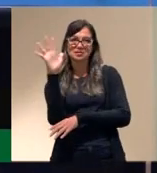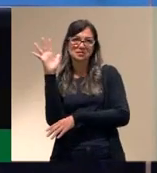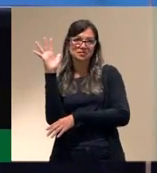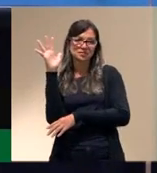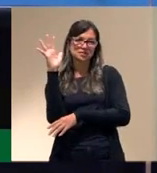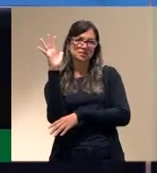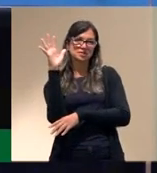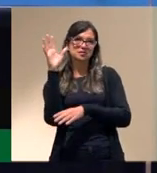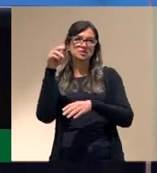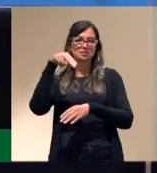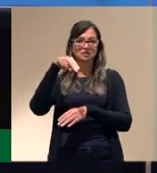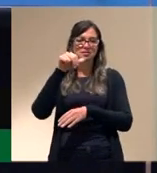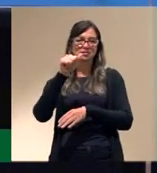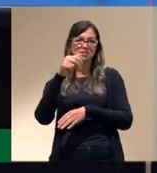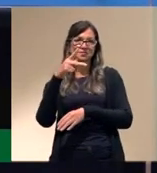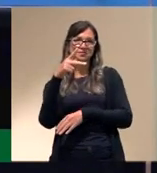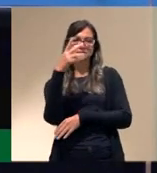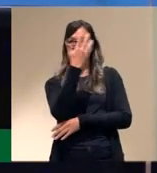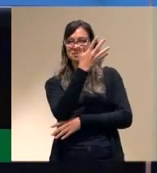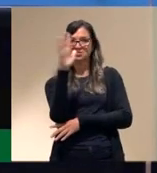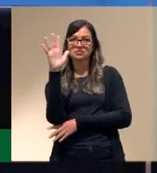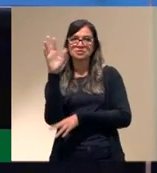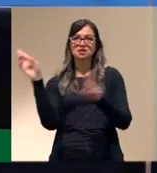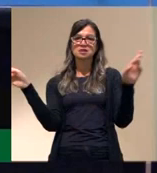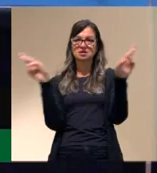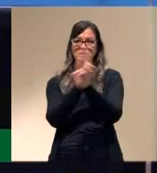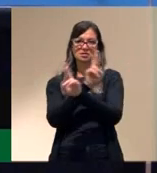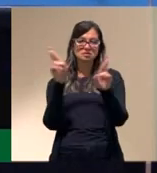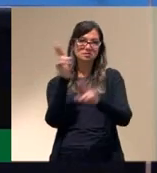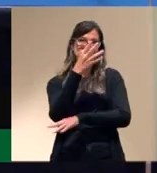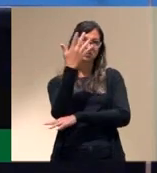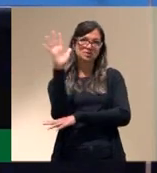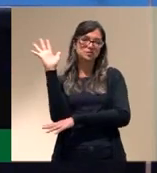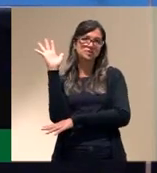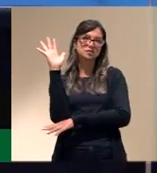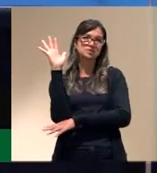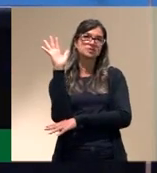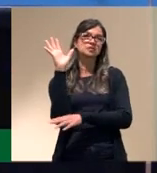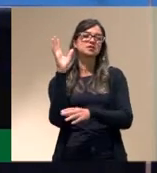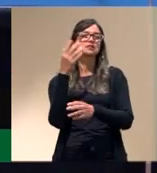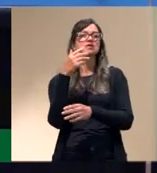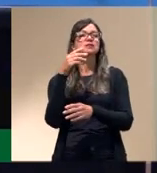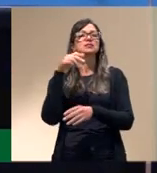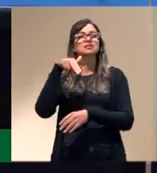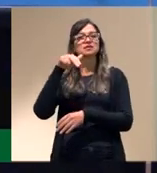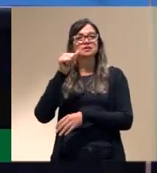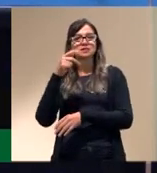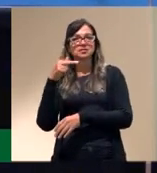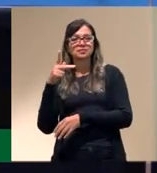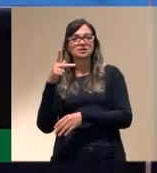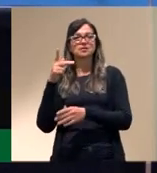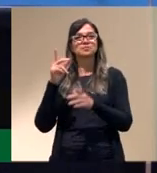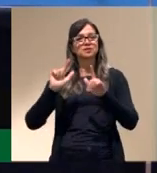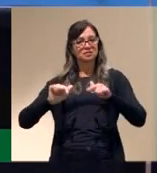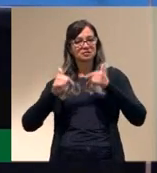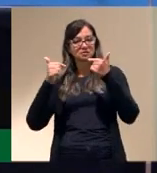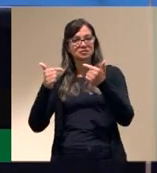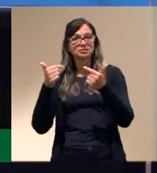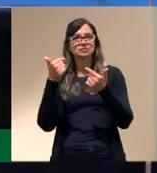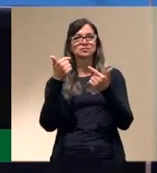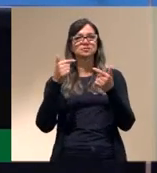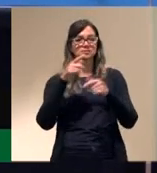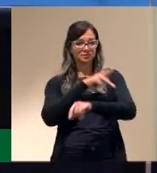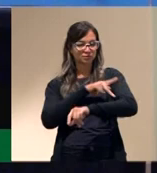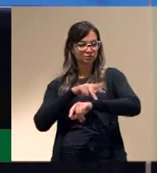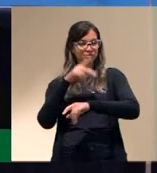de ser NAP Relações com a Natureza e passa a ser Núcleo de Ação Pedagógica Natureza. Né? Isso foi a